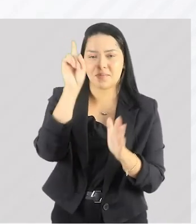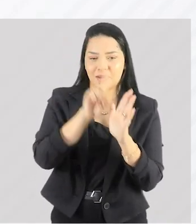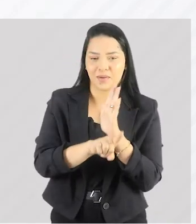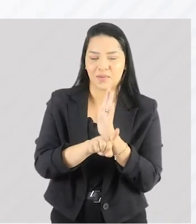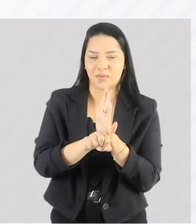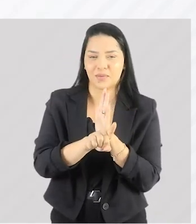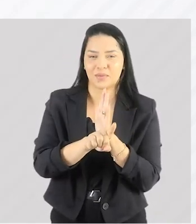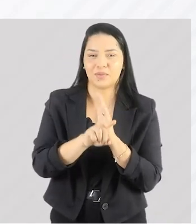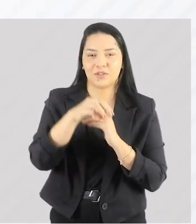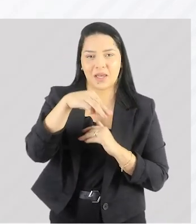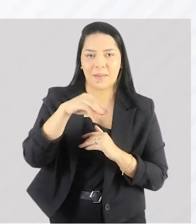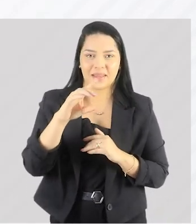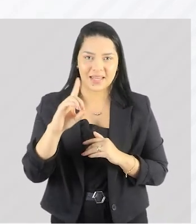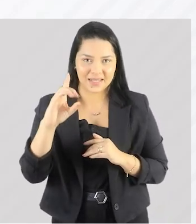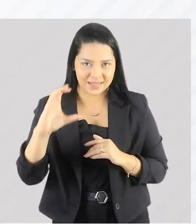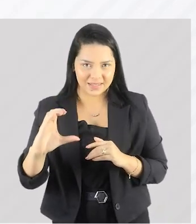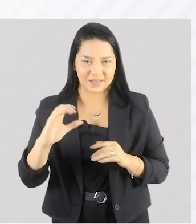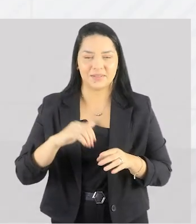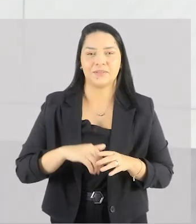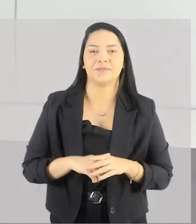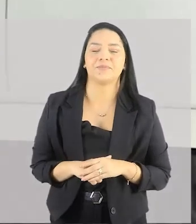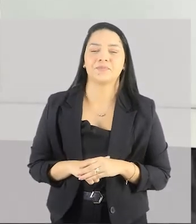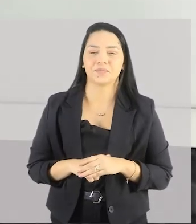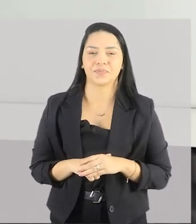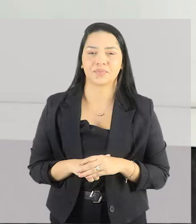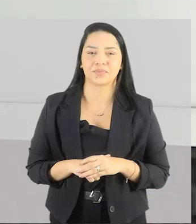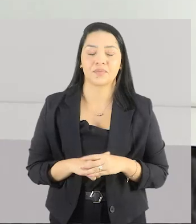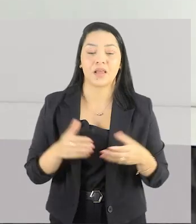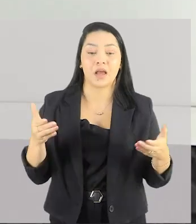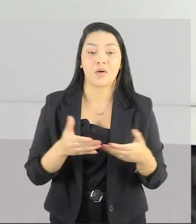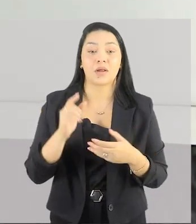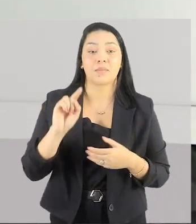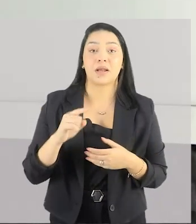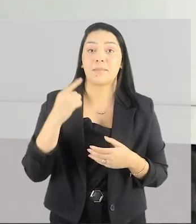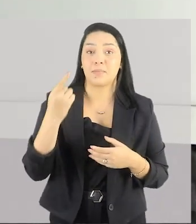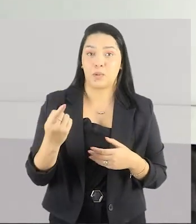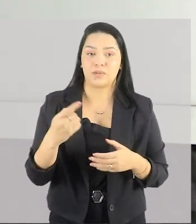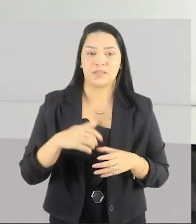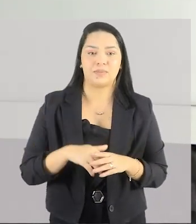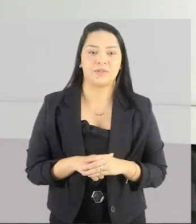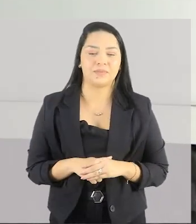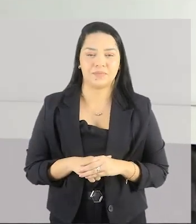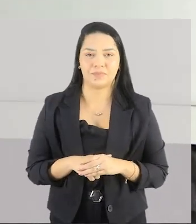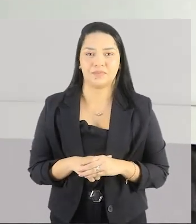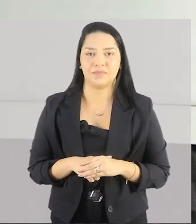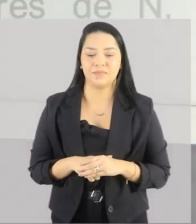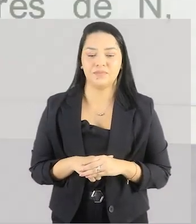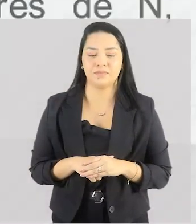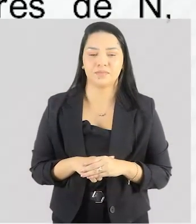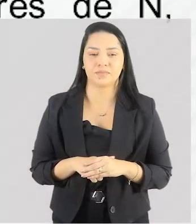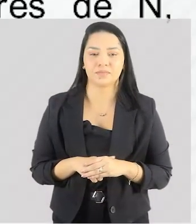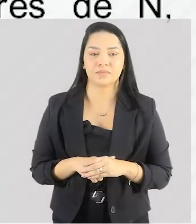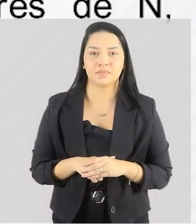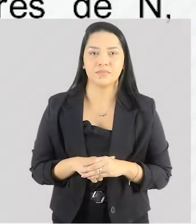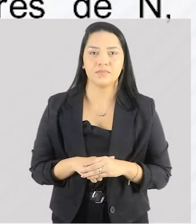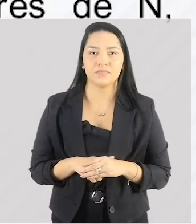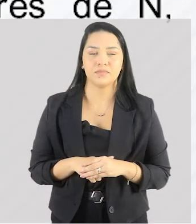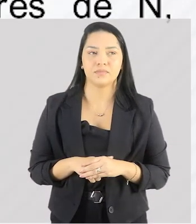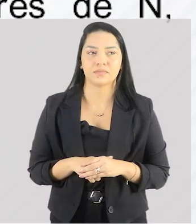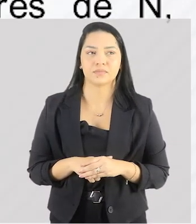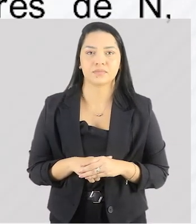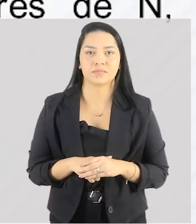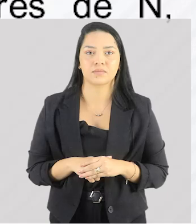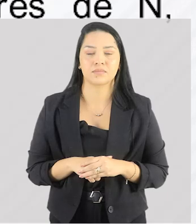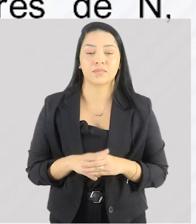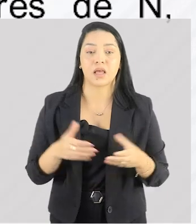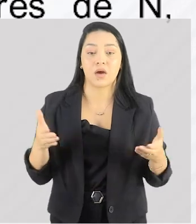de máximo divisor comum, tranquilo? Vamos para a próxima. Próxima questão é